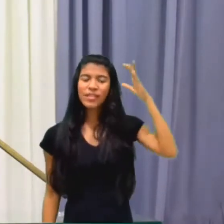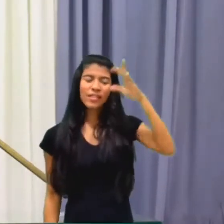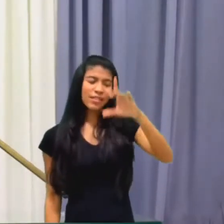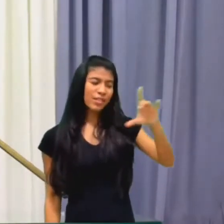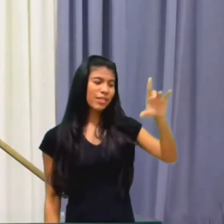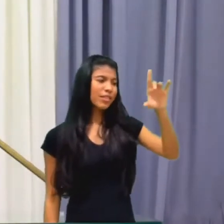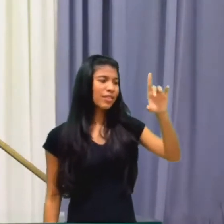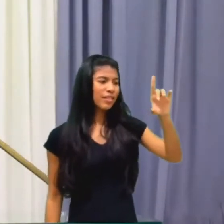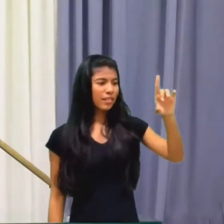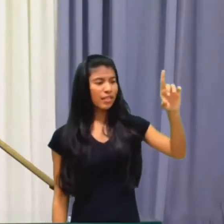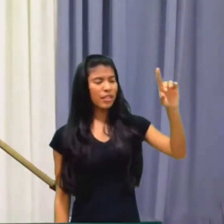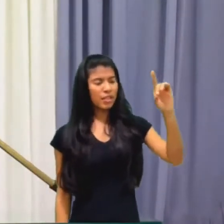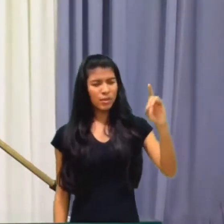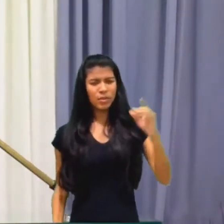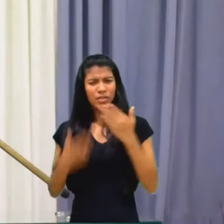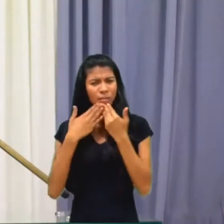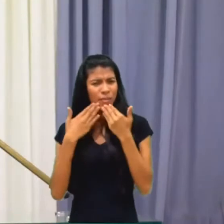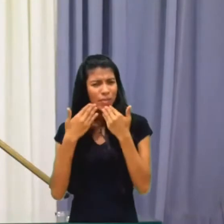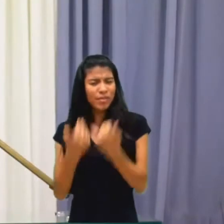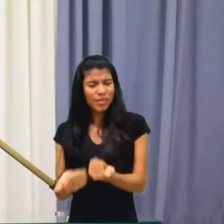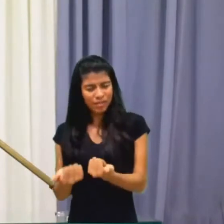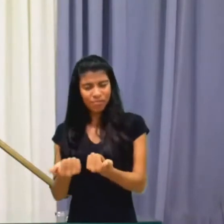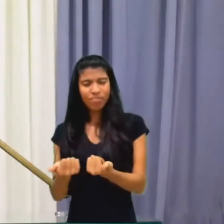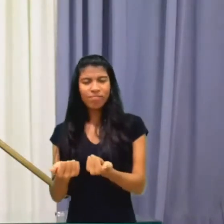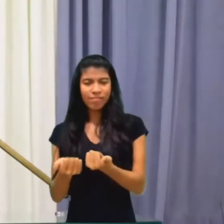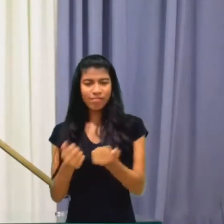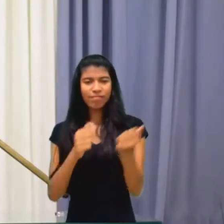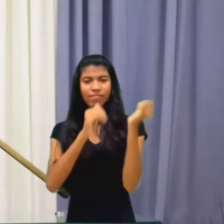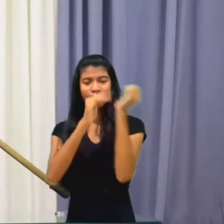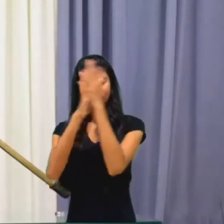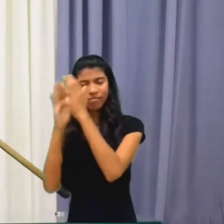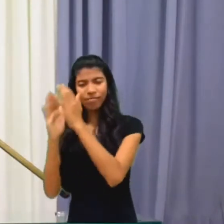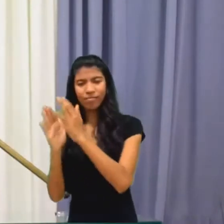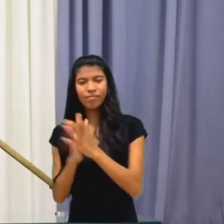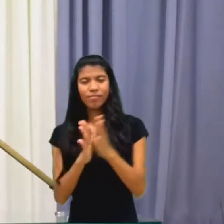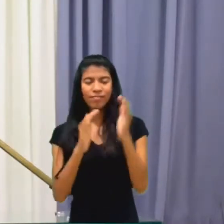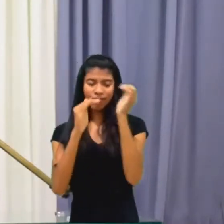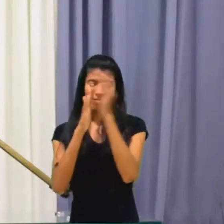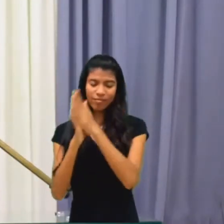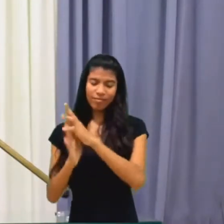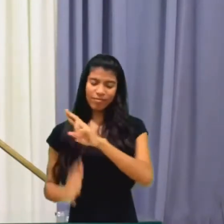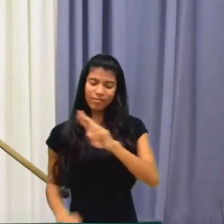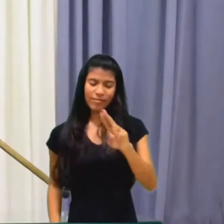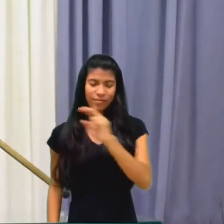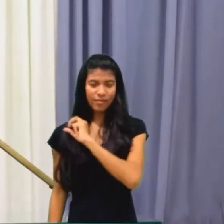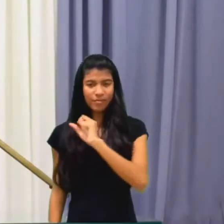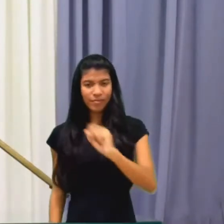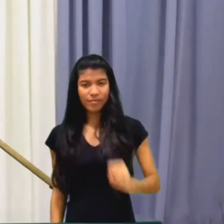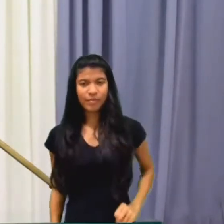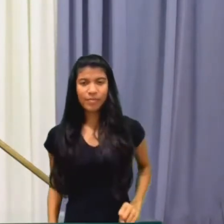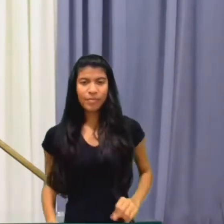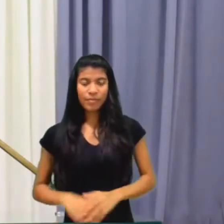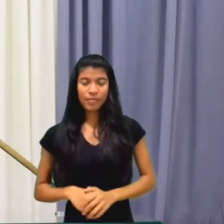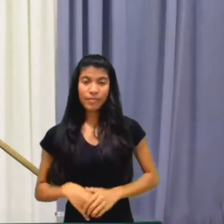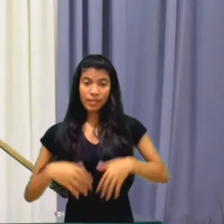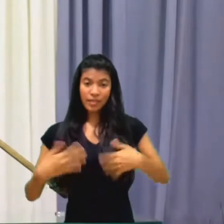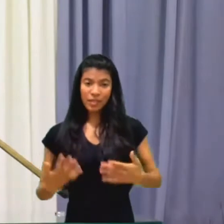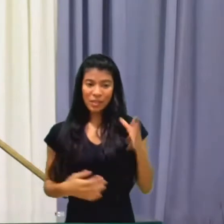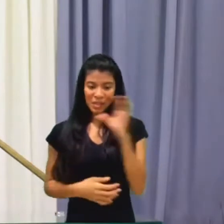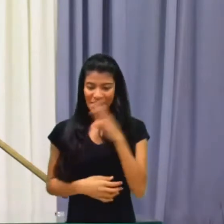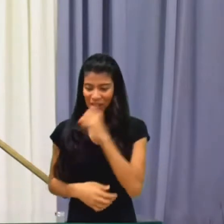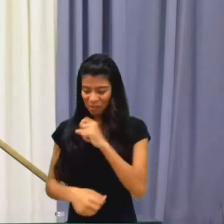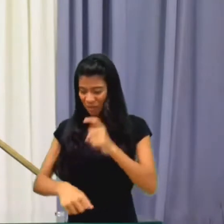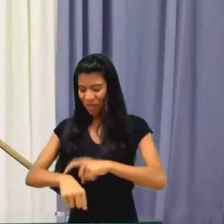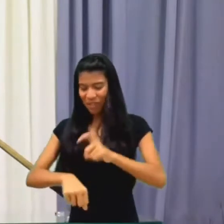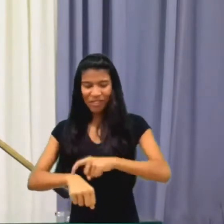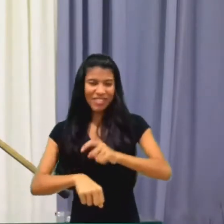Deus vai fazer diferença. Louvado seja o nome do Senhor. E aí eu tenho que me apressar por causa do